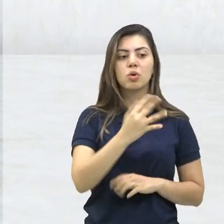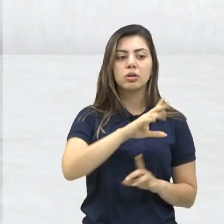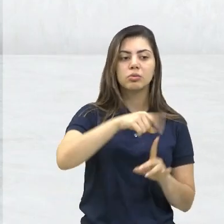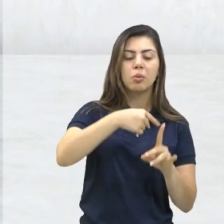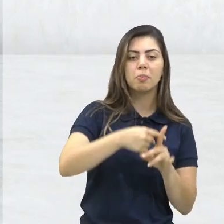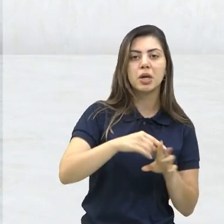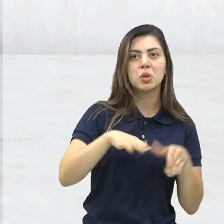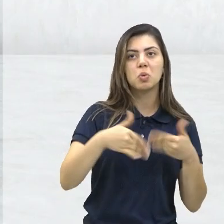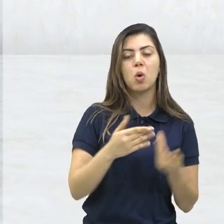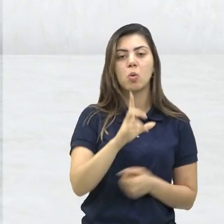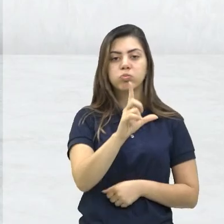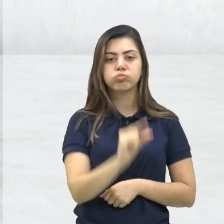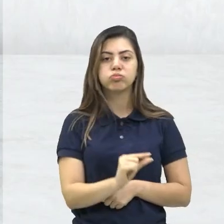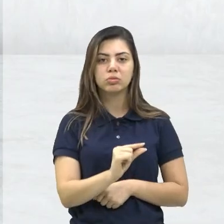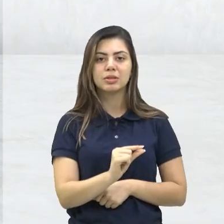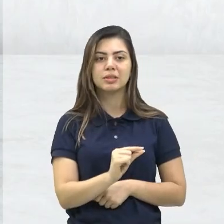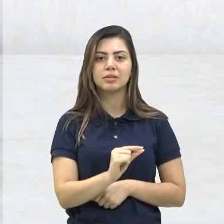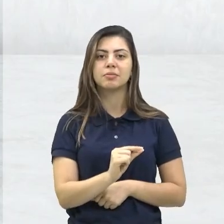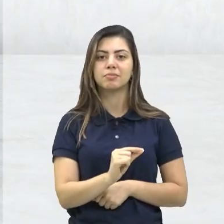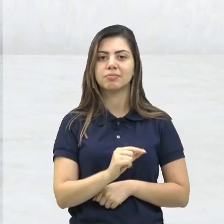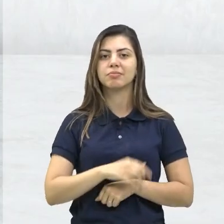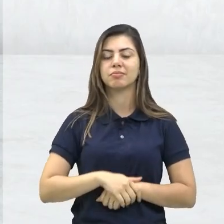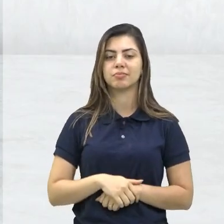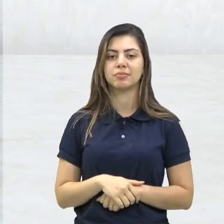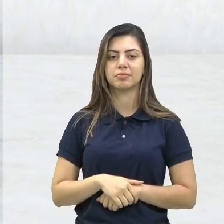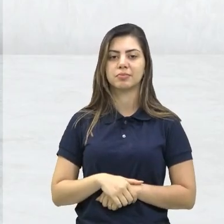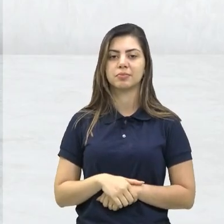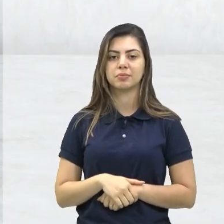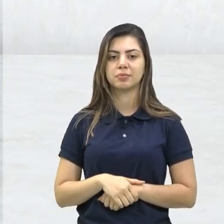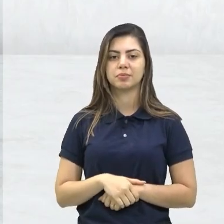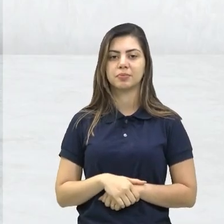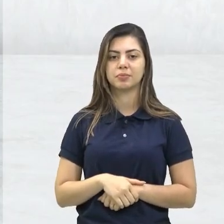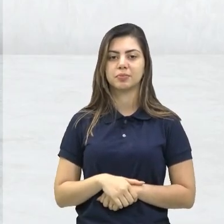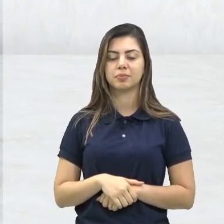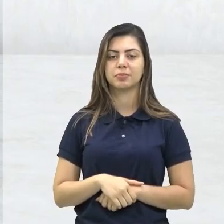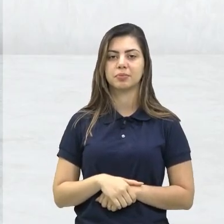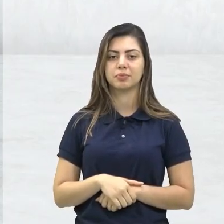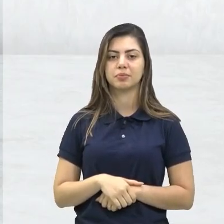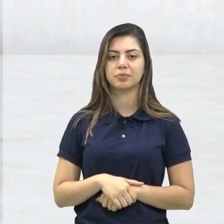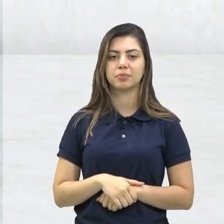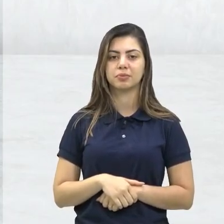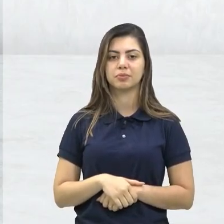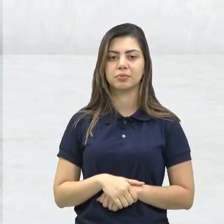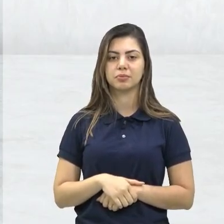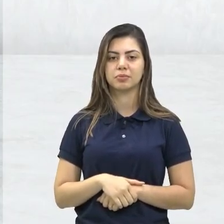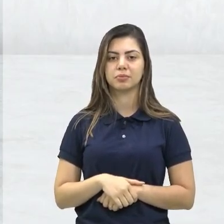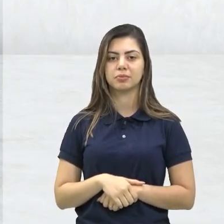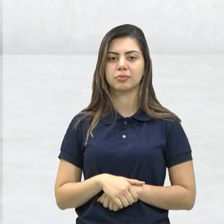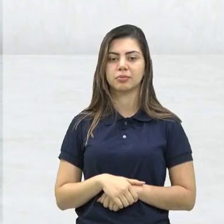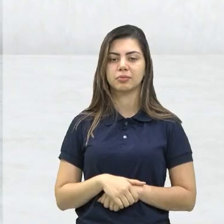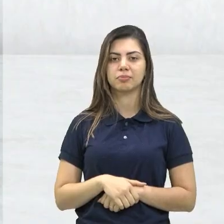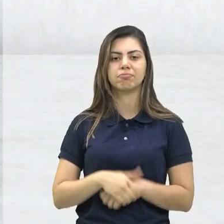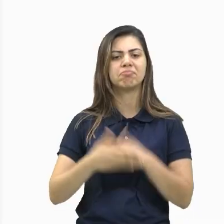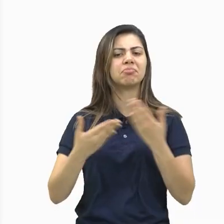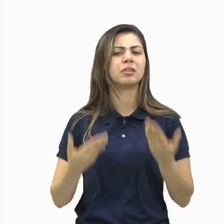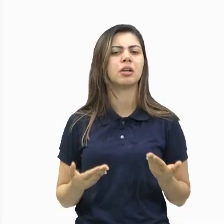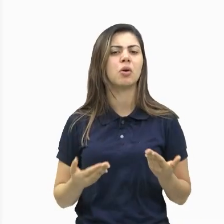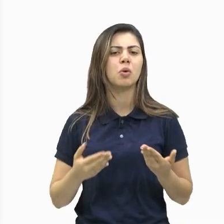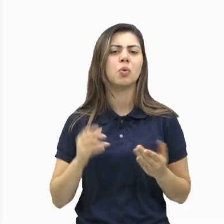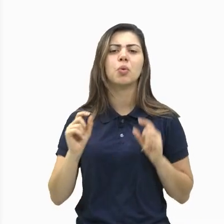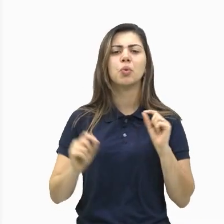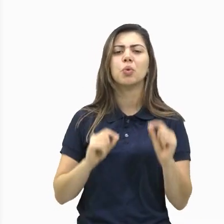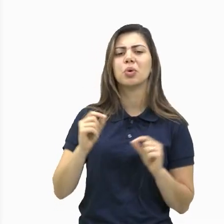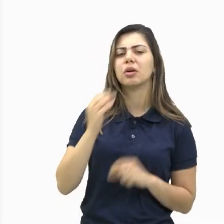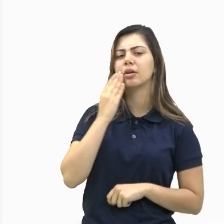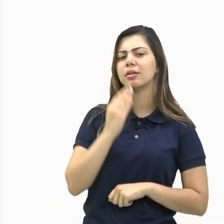ou redução separadamente, tá bom? Então, olha só, bora aprender aqui então um dos primeiros conceitos. O que é fator de